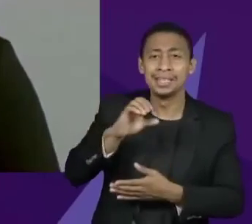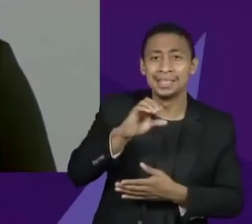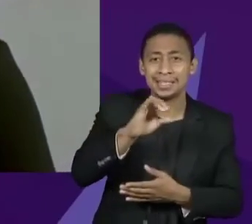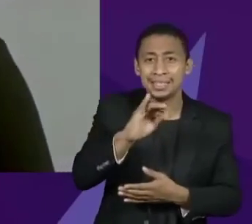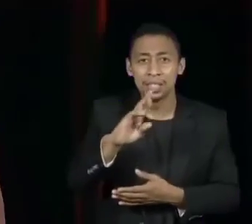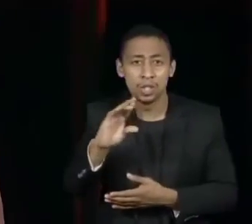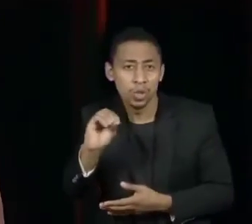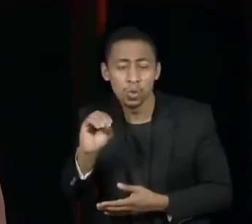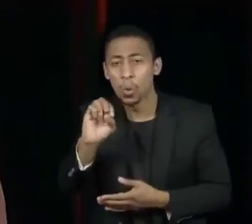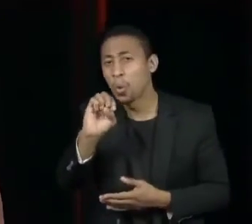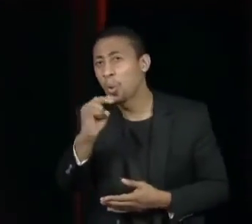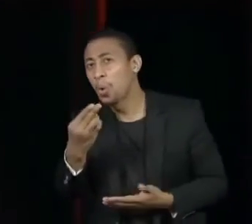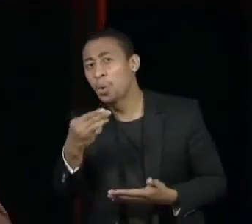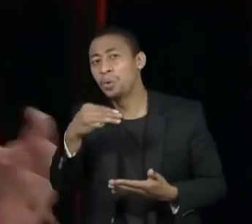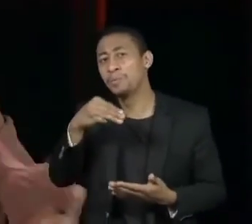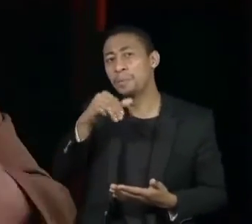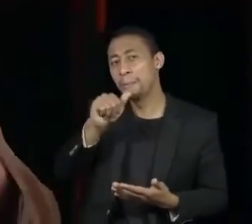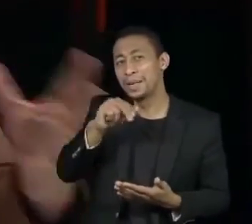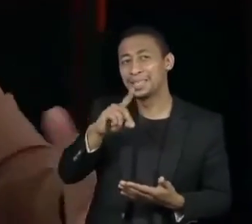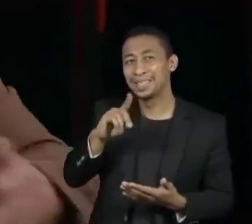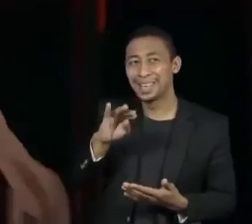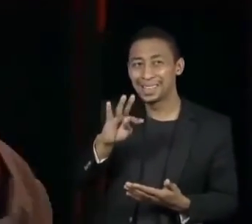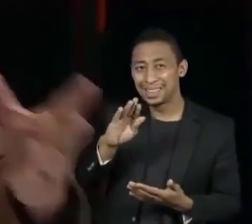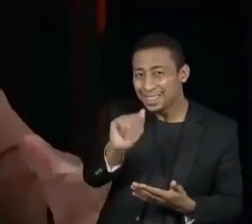com Ciro.